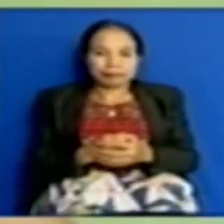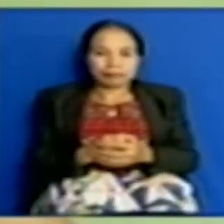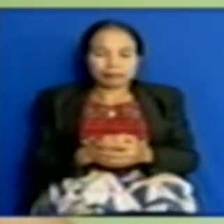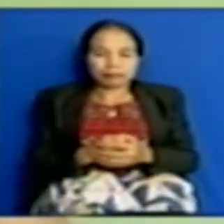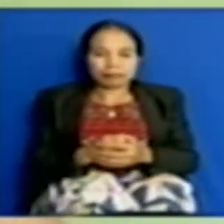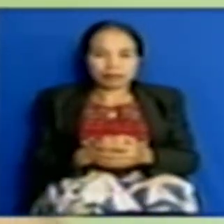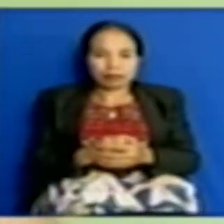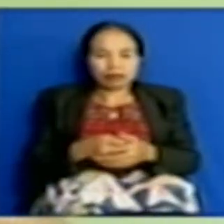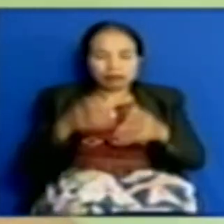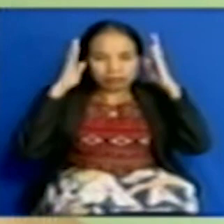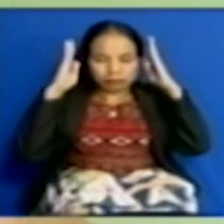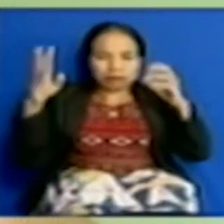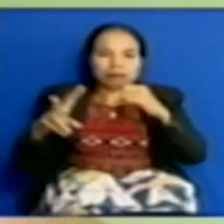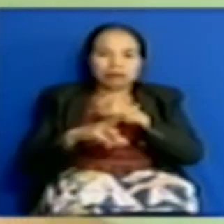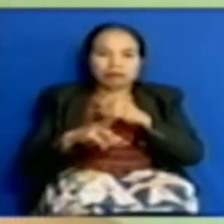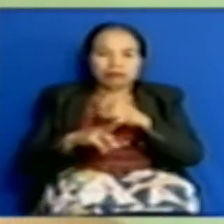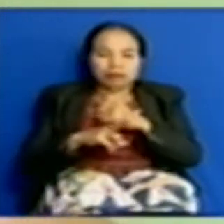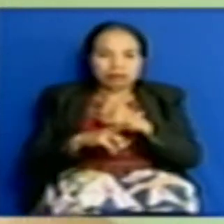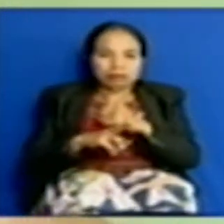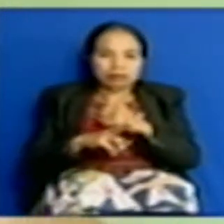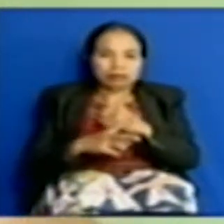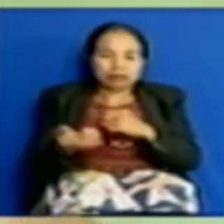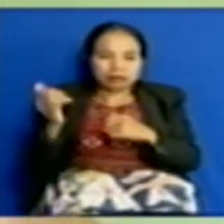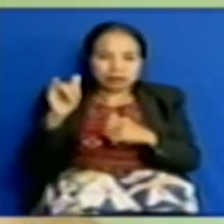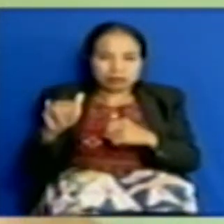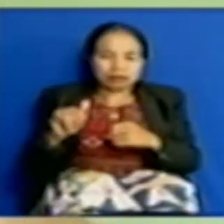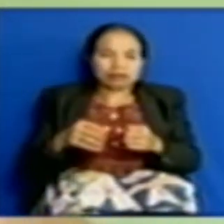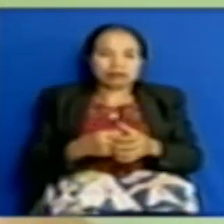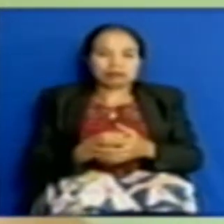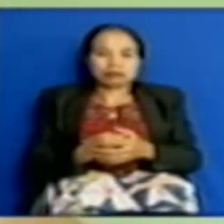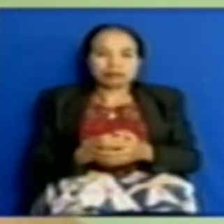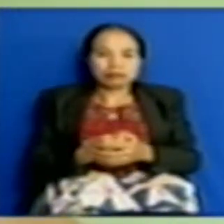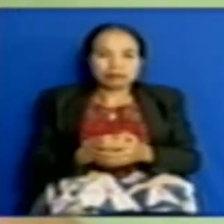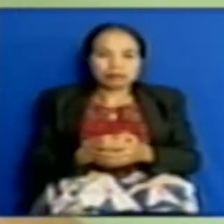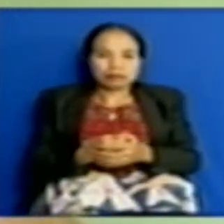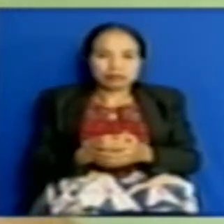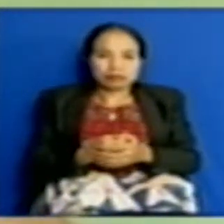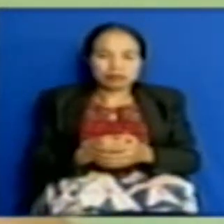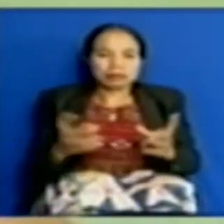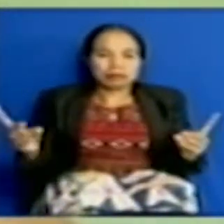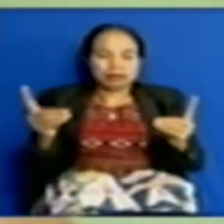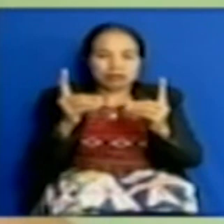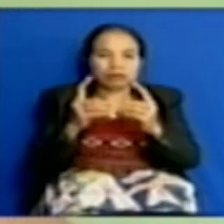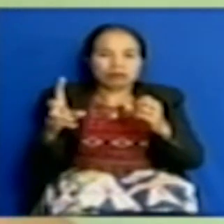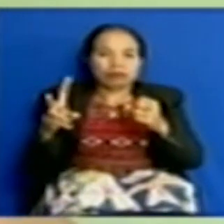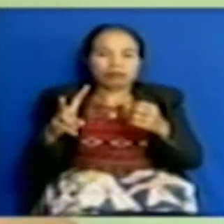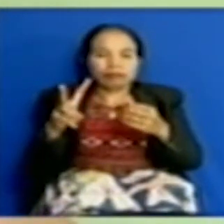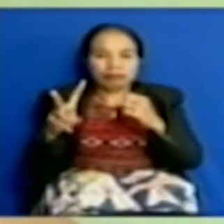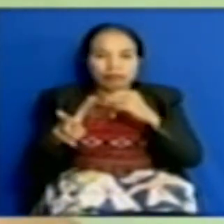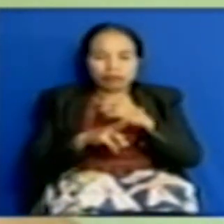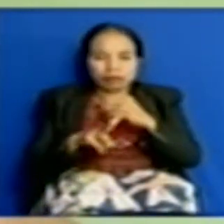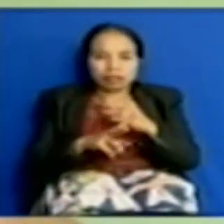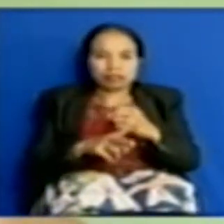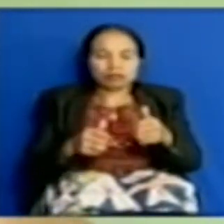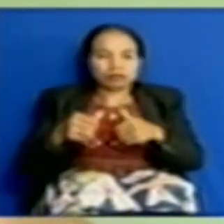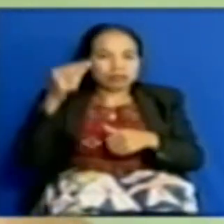Vítima, nós sobrevivemos sobre esse crime passado, nós vítimas sobre esse crime de violência baseada. Então, a atividade será